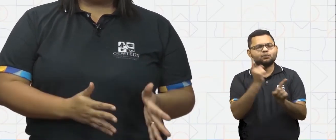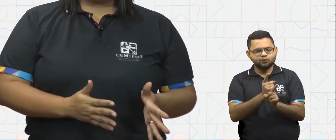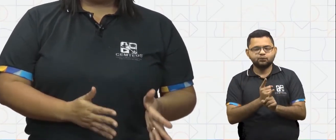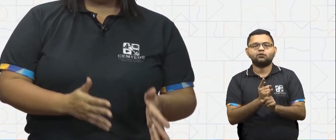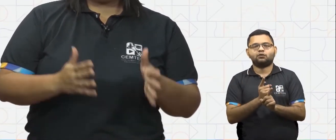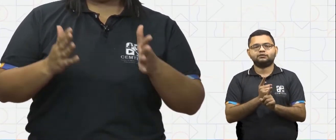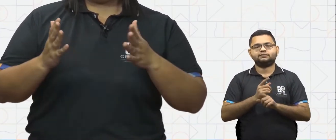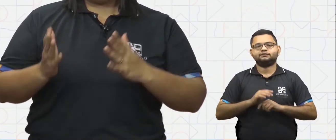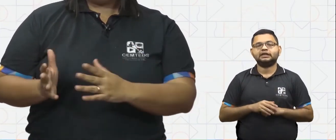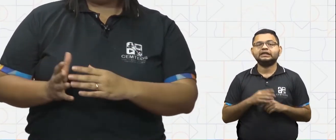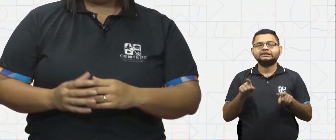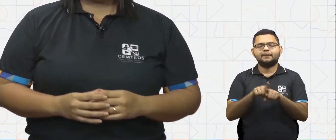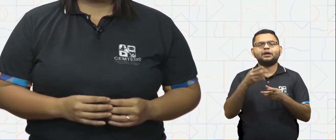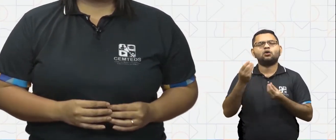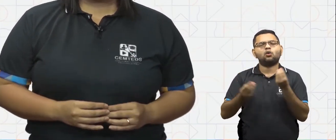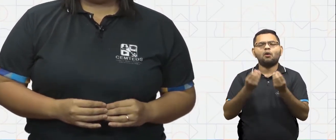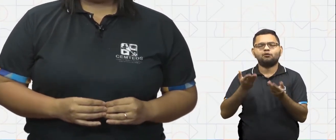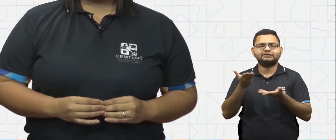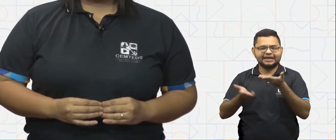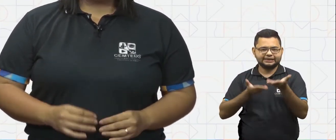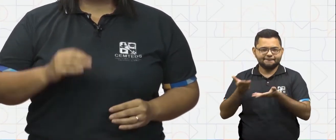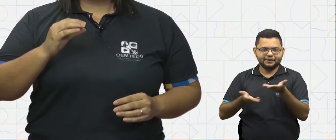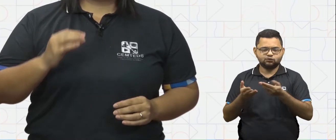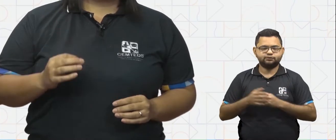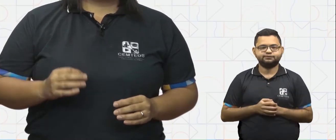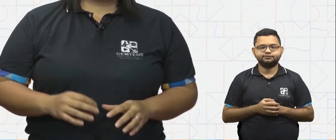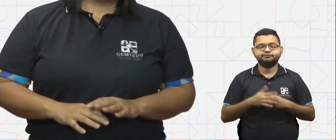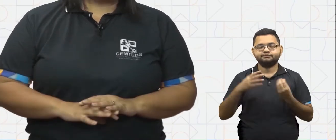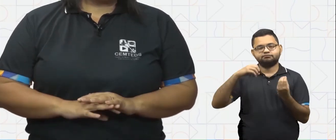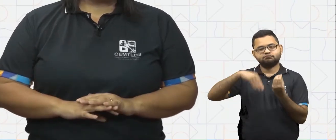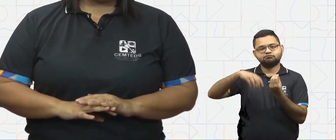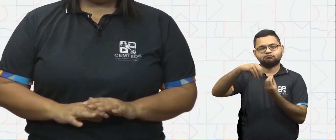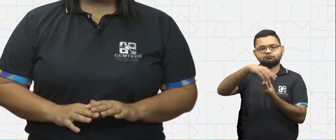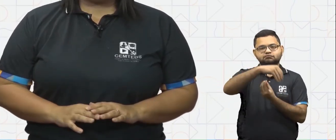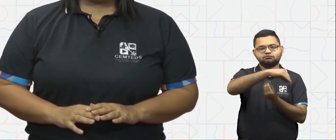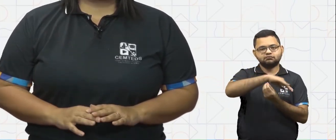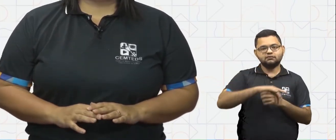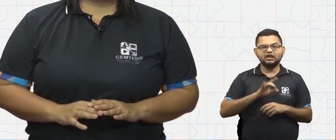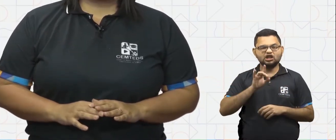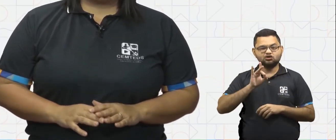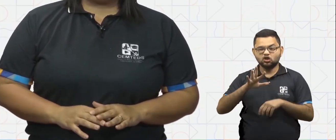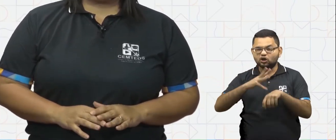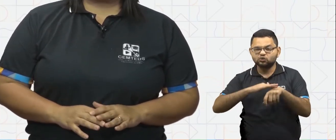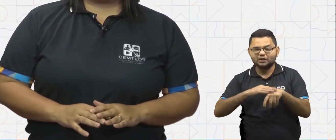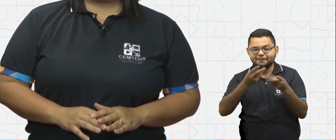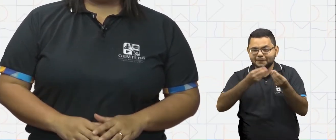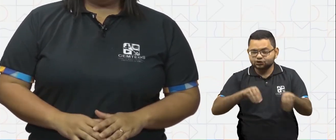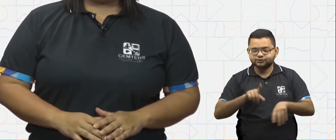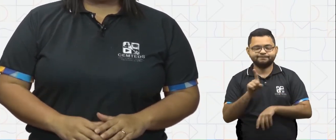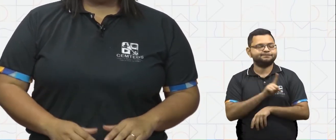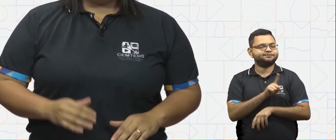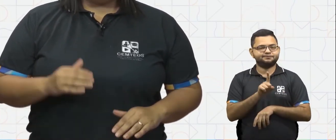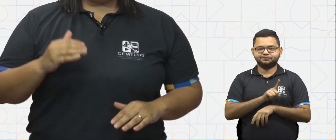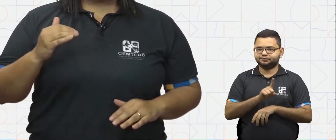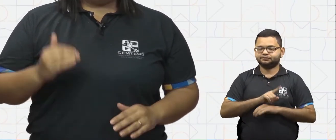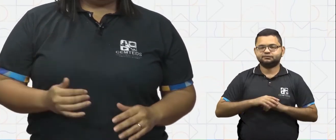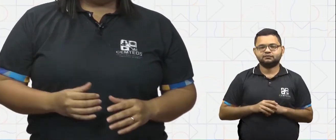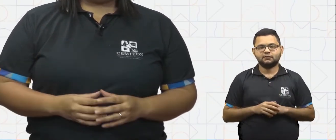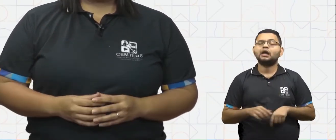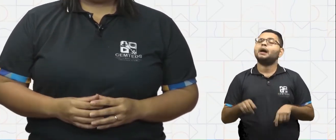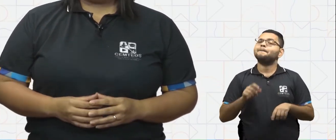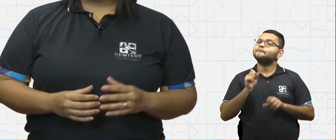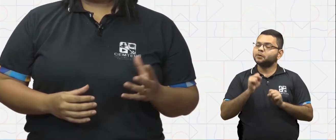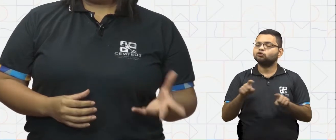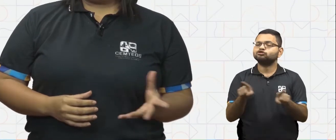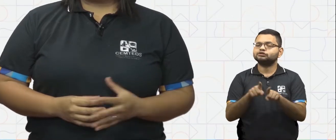o fungo e a melhor forma de tratamento. Os fungos não causam apenas malefícios aos seres humanos, eles podem